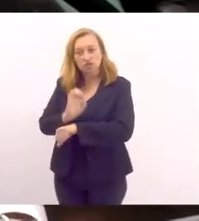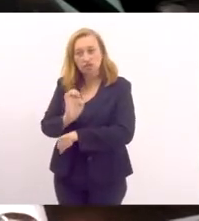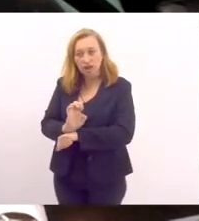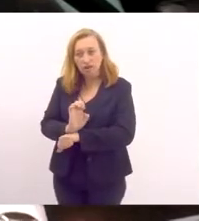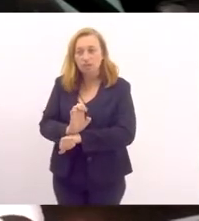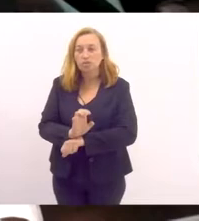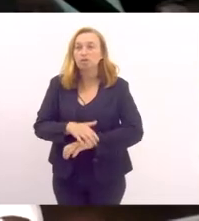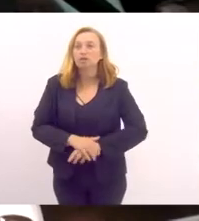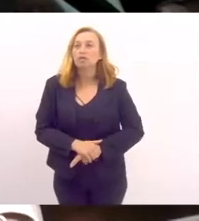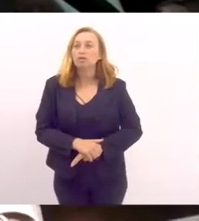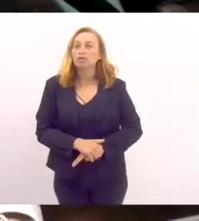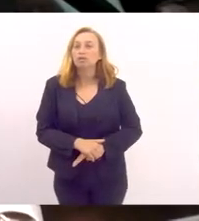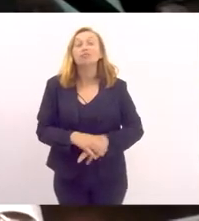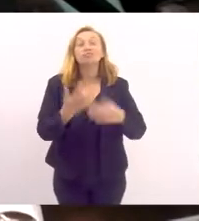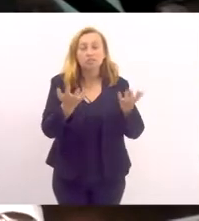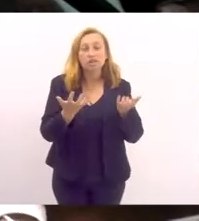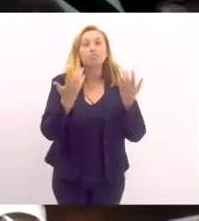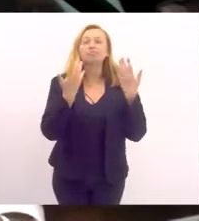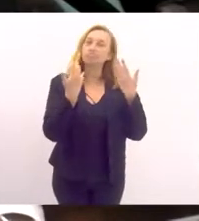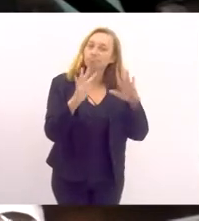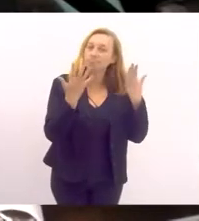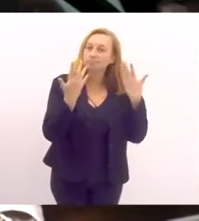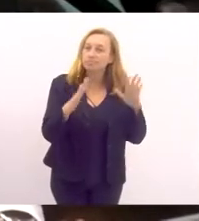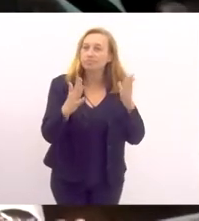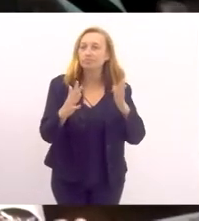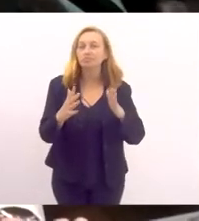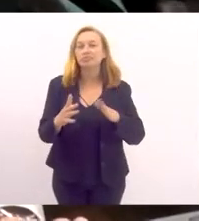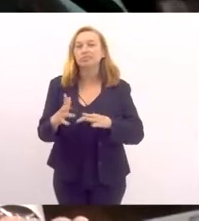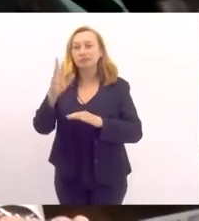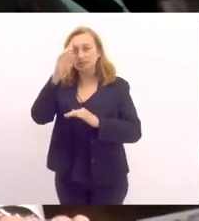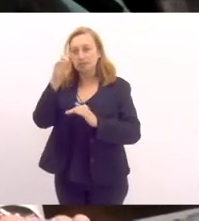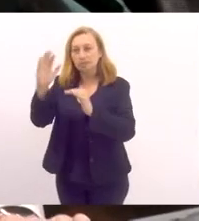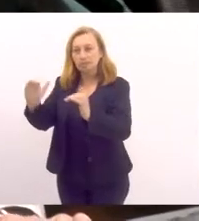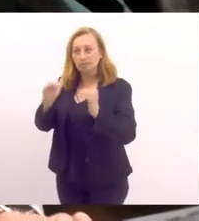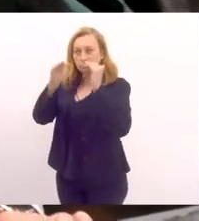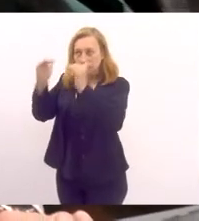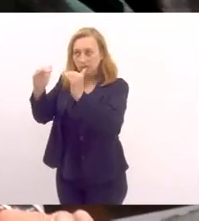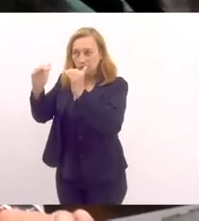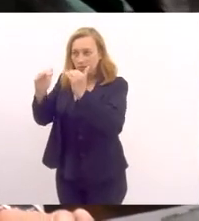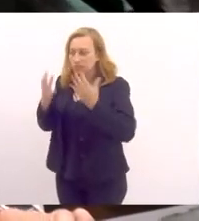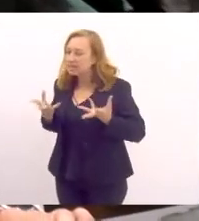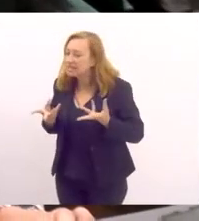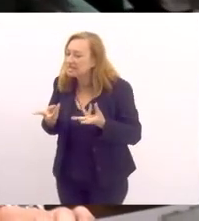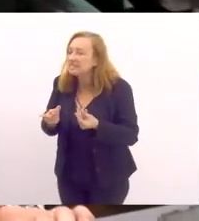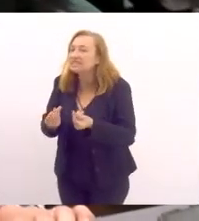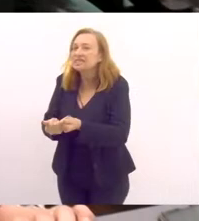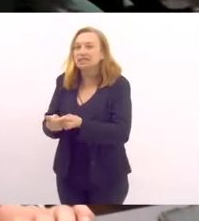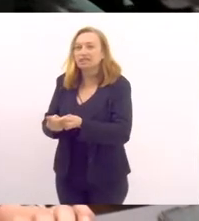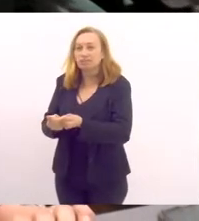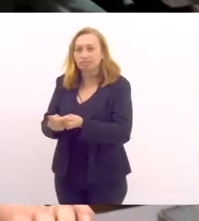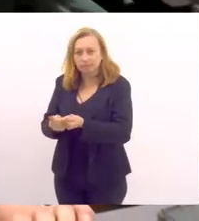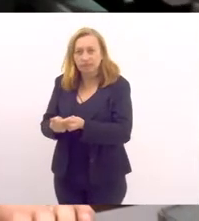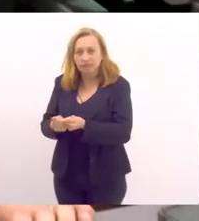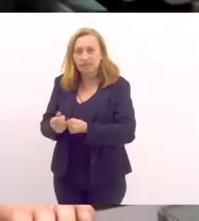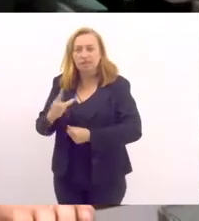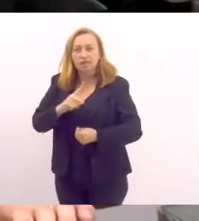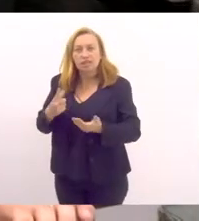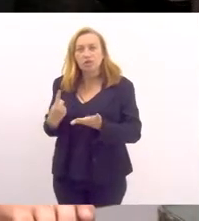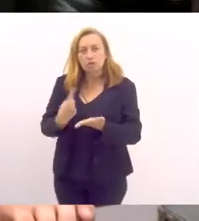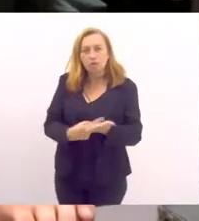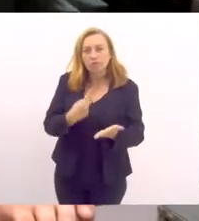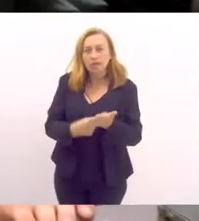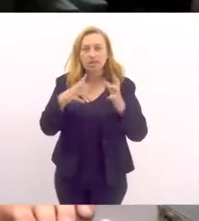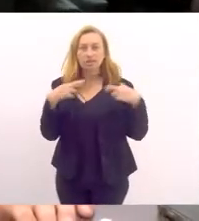E, por conta disso, queria parabenizar Vossa Excelência pela sensibilidade de ter marcado essa